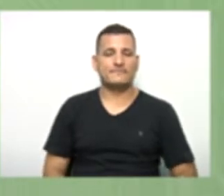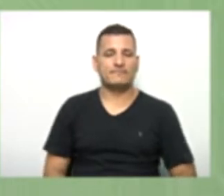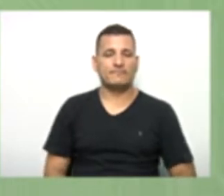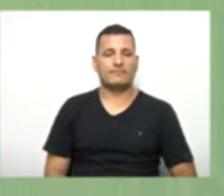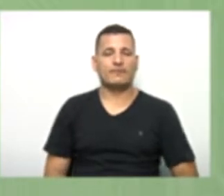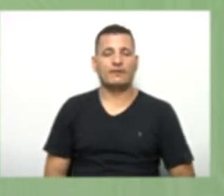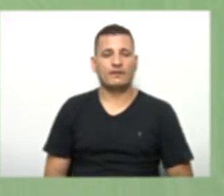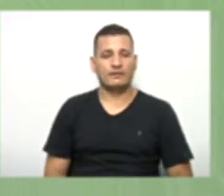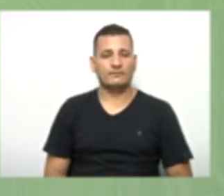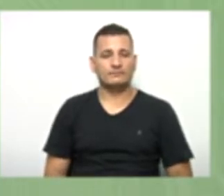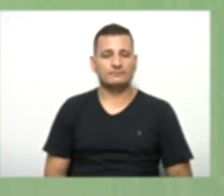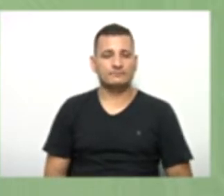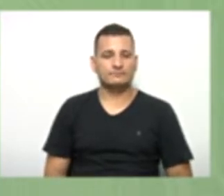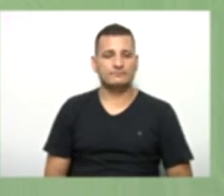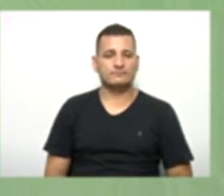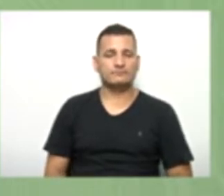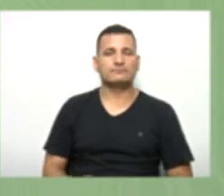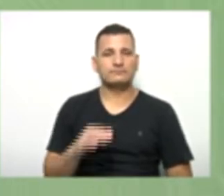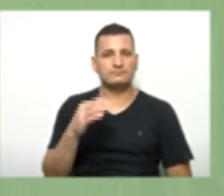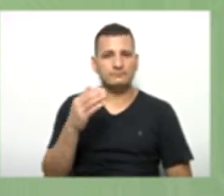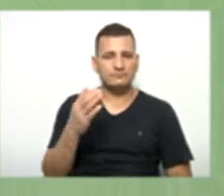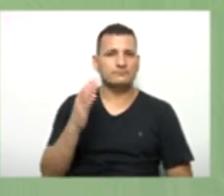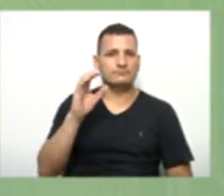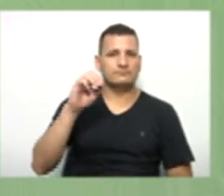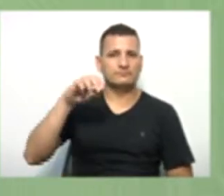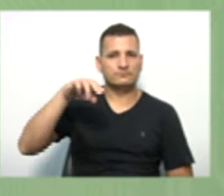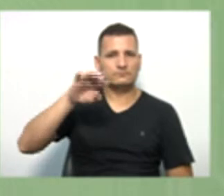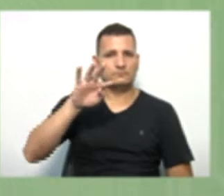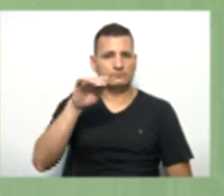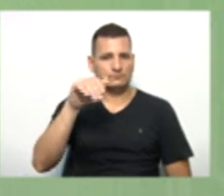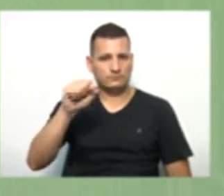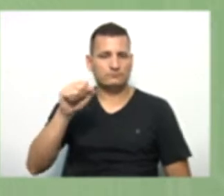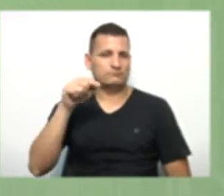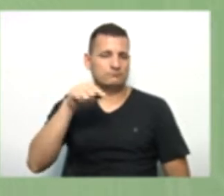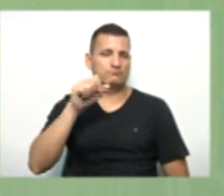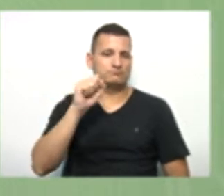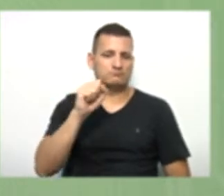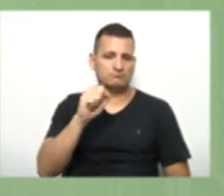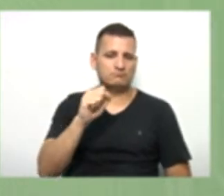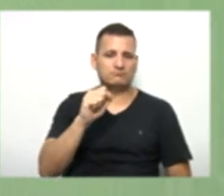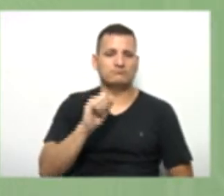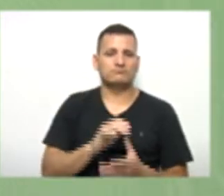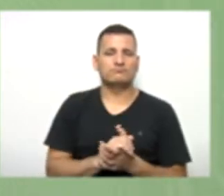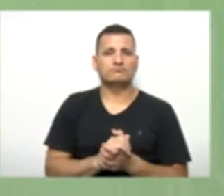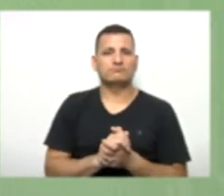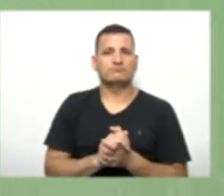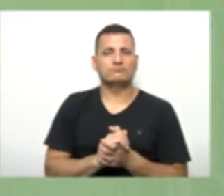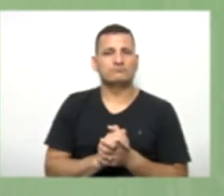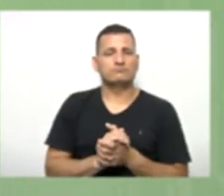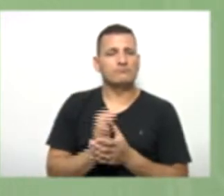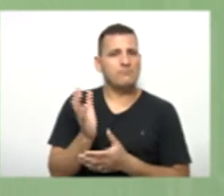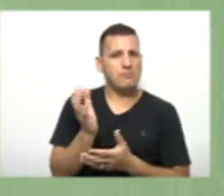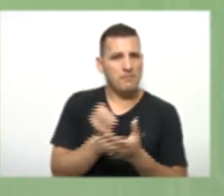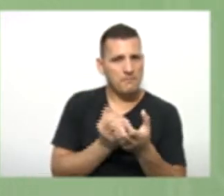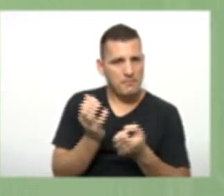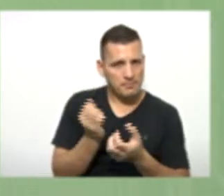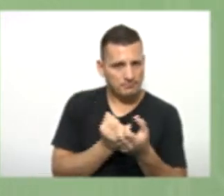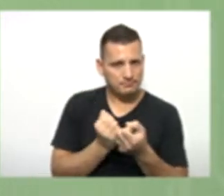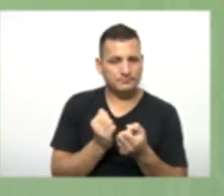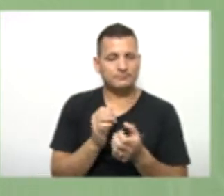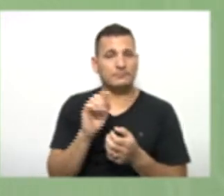Continuando. Então, o saldo, né, das contas, ele pode ser credor. Depois de confrontados os